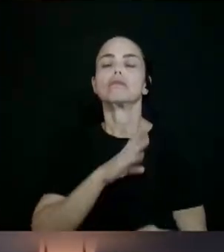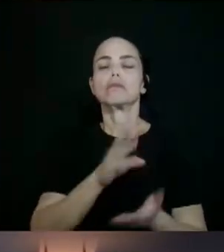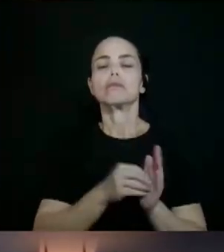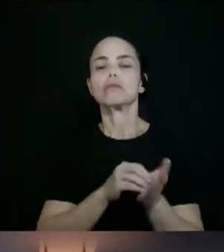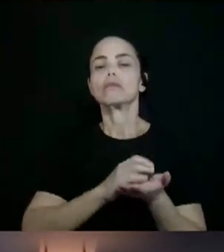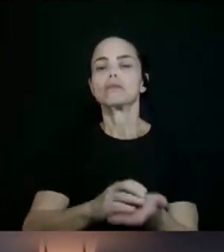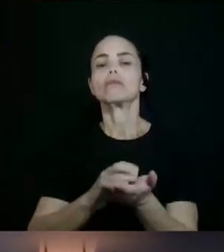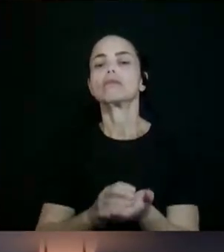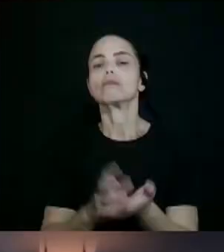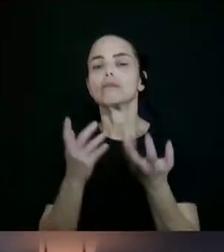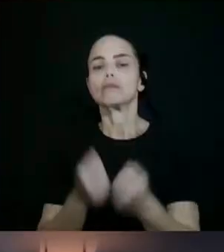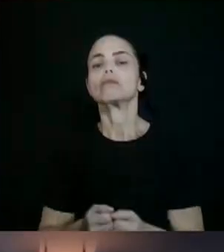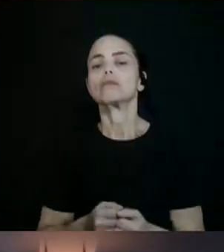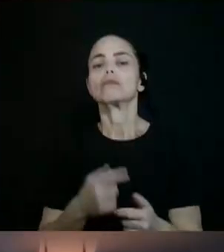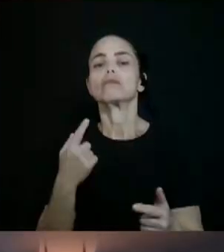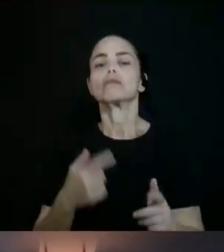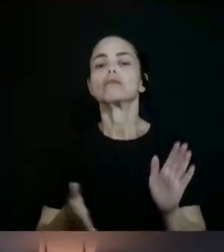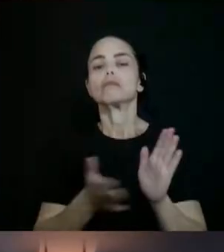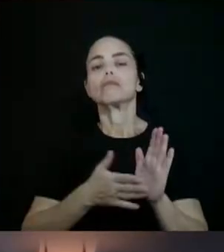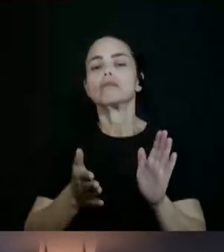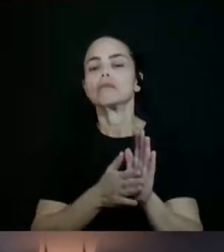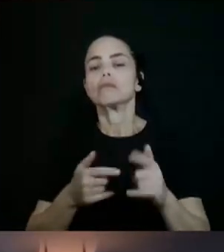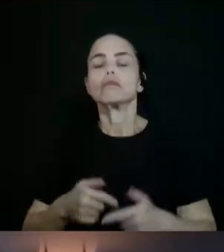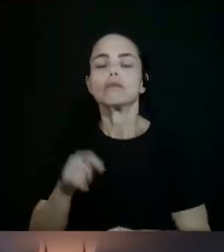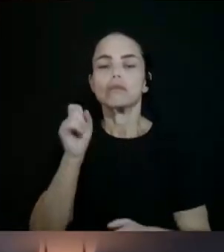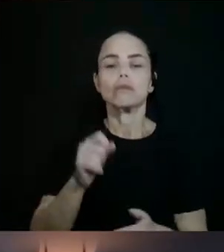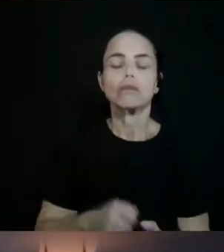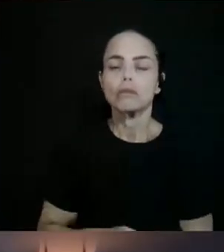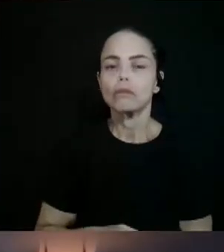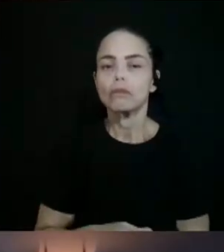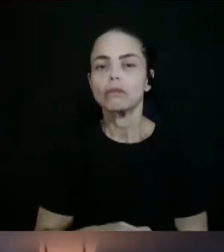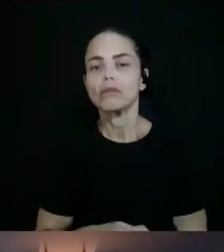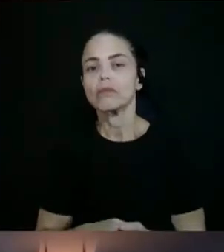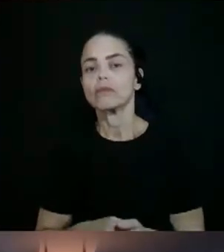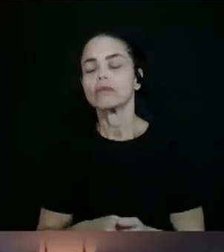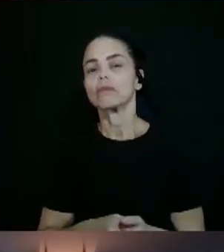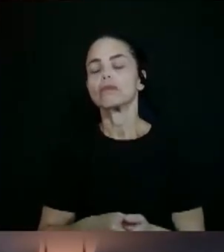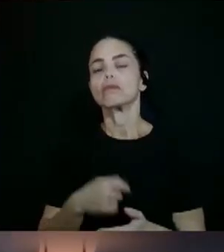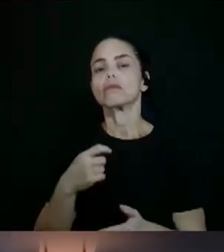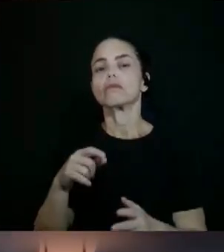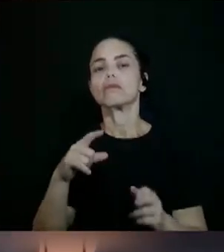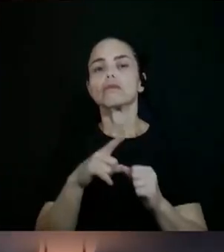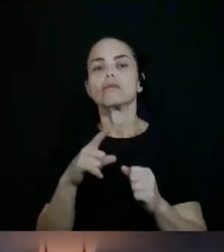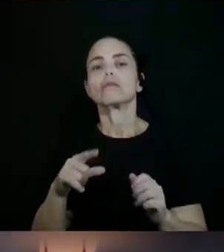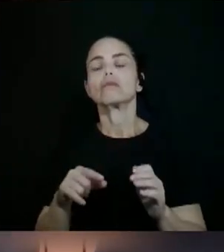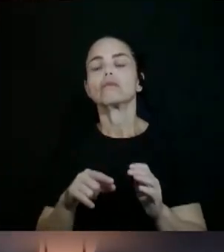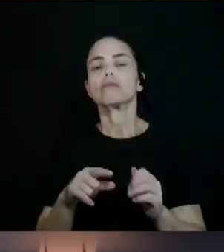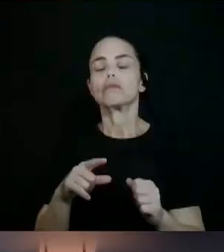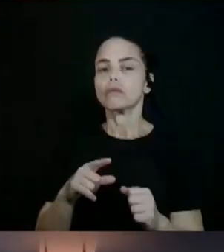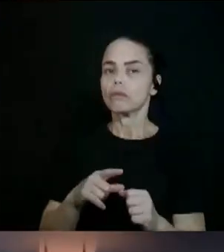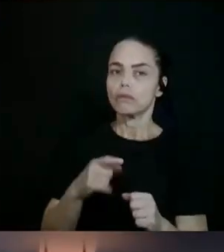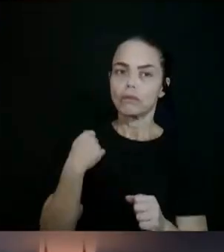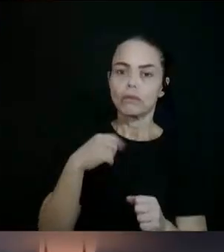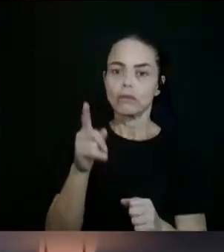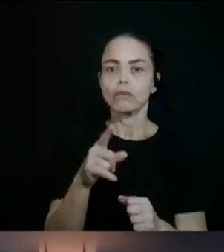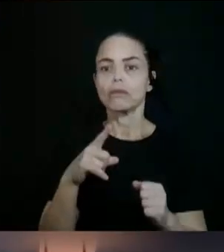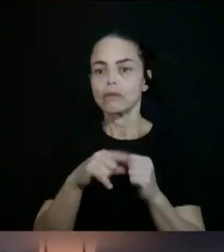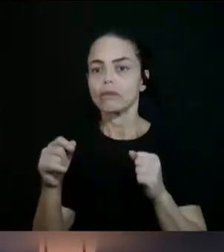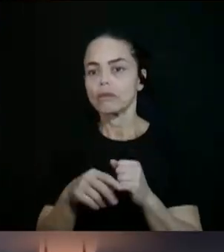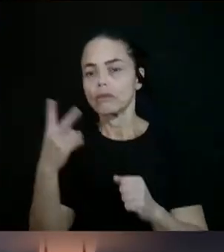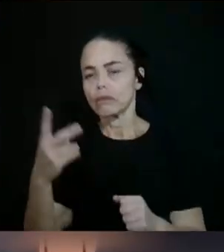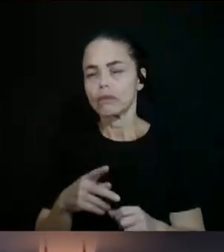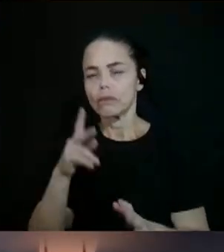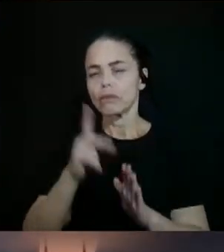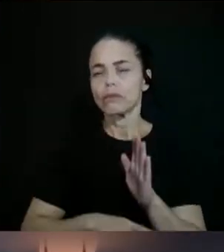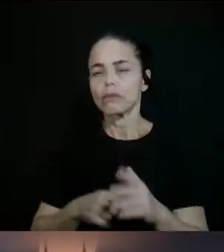era justamente propondo que no artigo 2º desse projeto, em que fala as diretrizes para a implantação da política